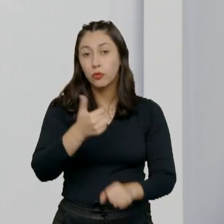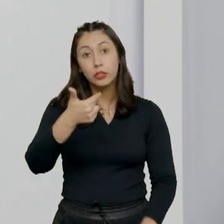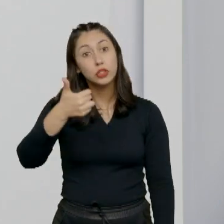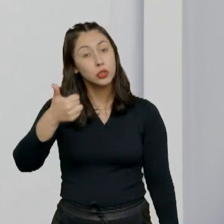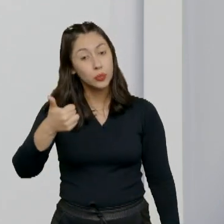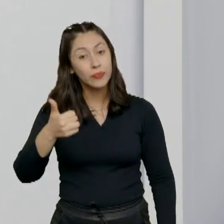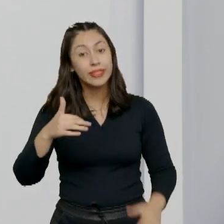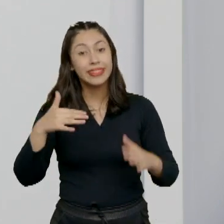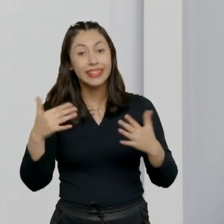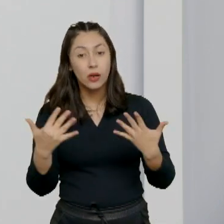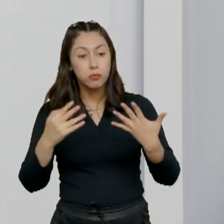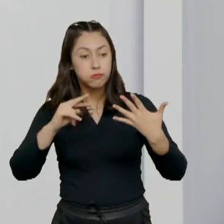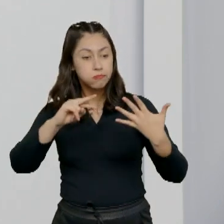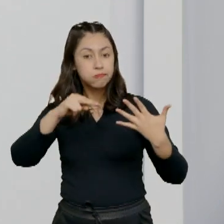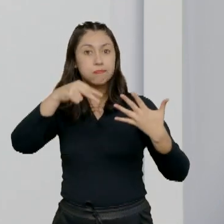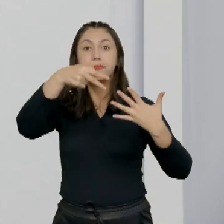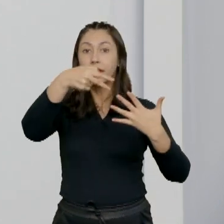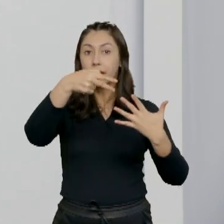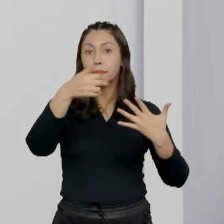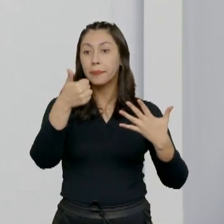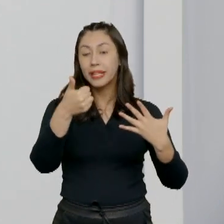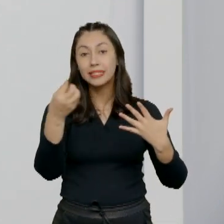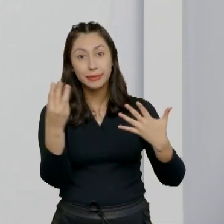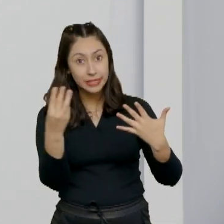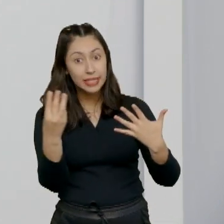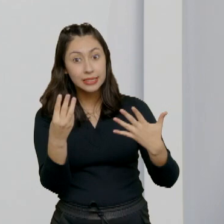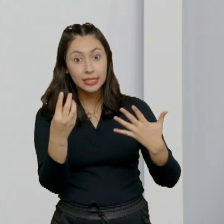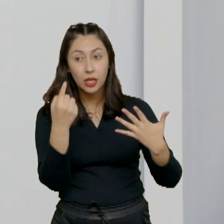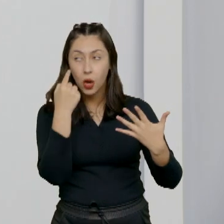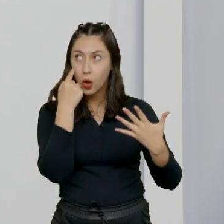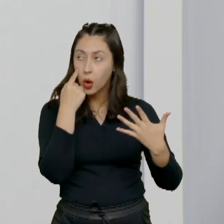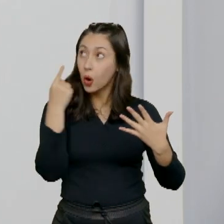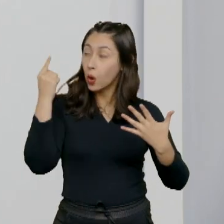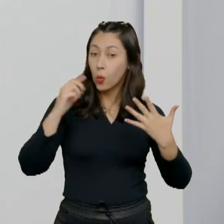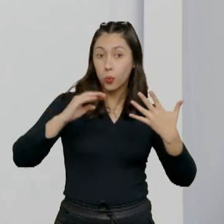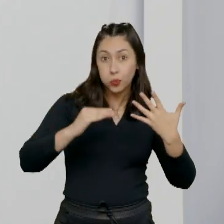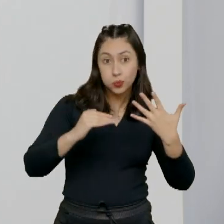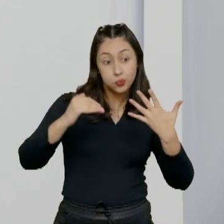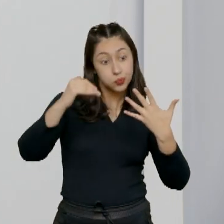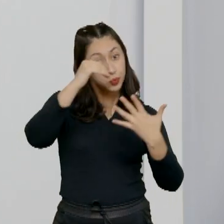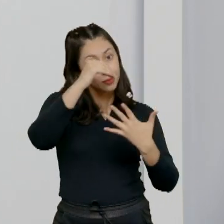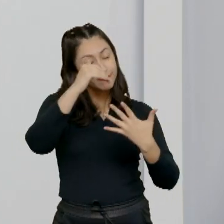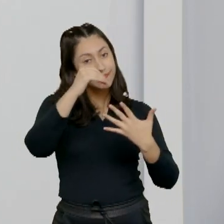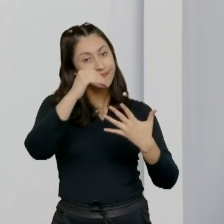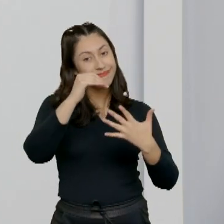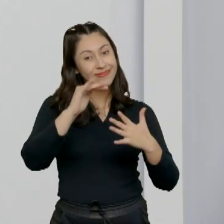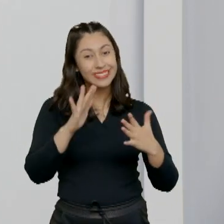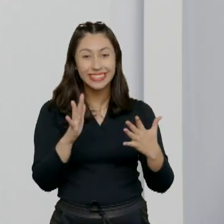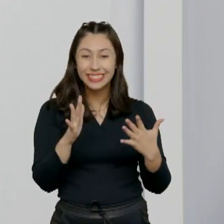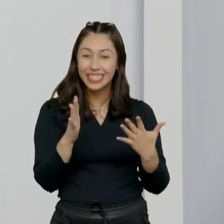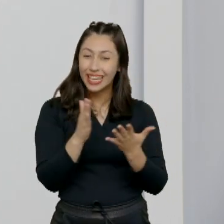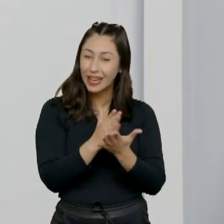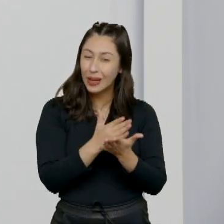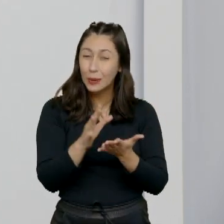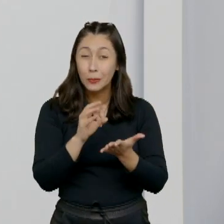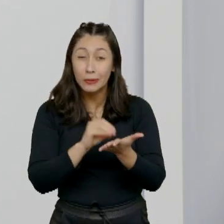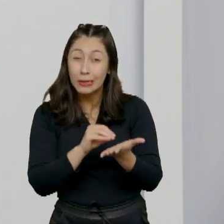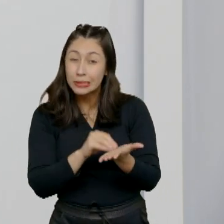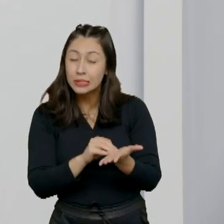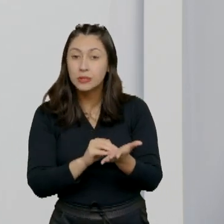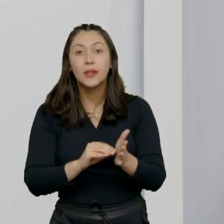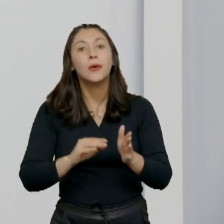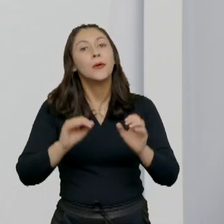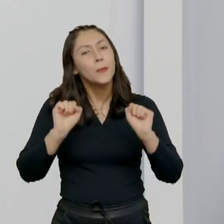ele rouba aqui a 13ª posição do Praia Clube. Olha o salto que ele pode dar, embora tenha jogos aqui, ó, o Pato, o Moarama também jogam, mas